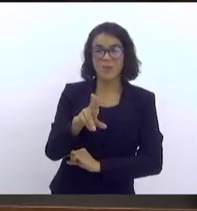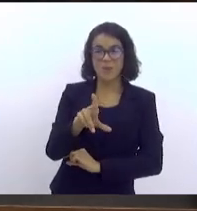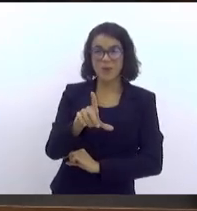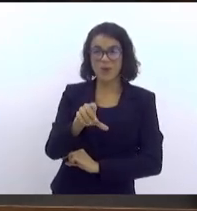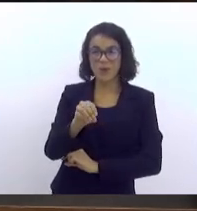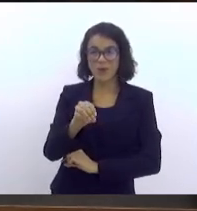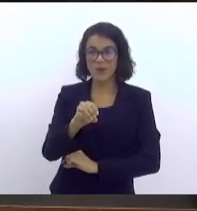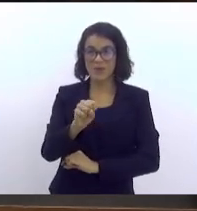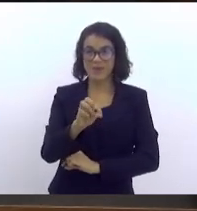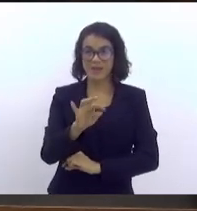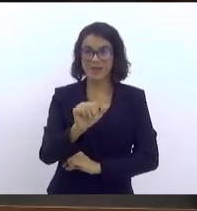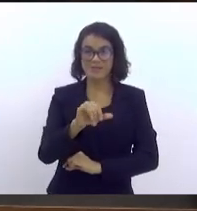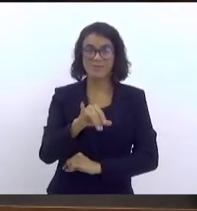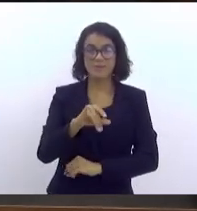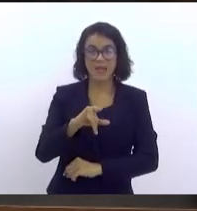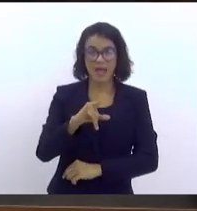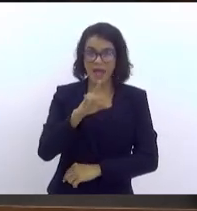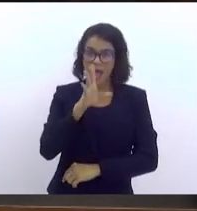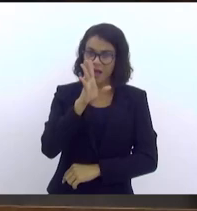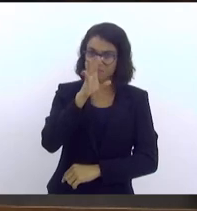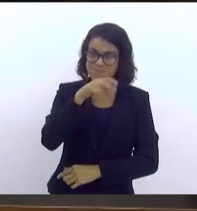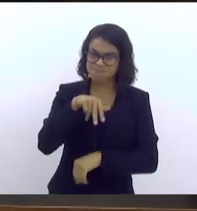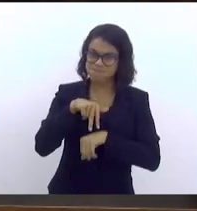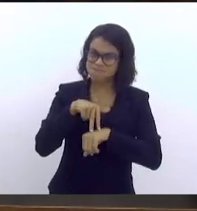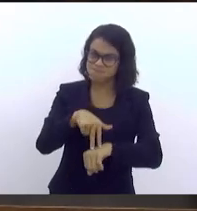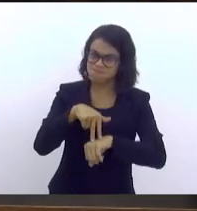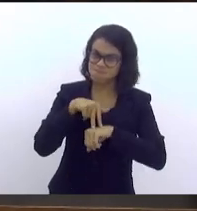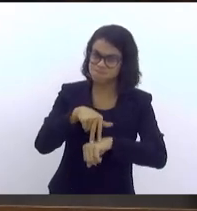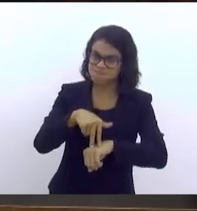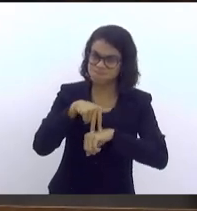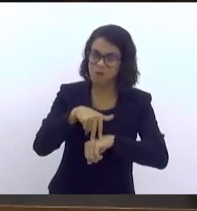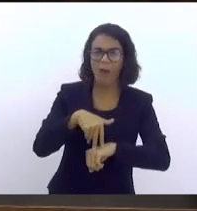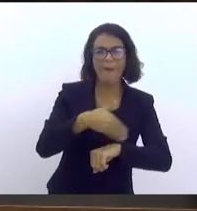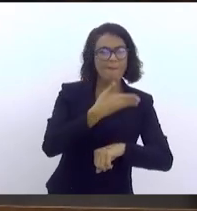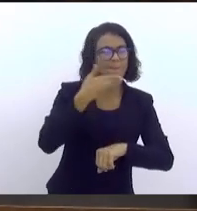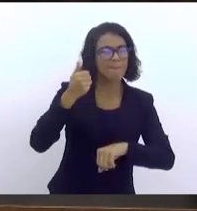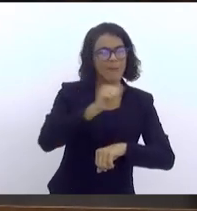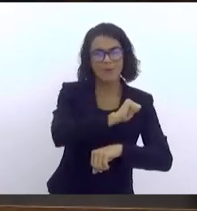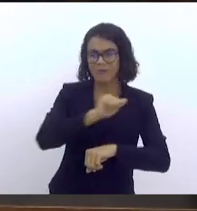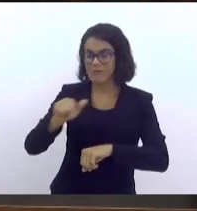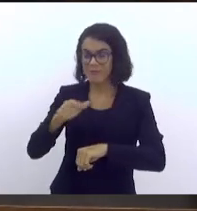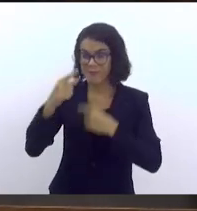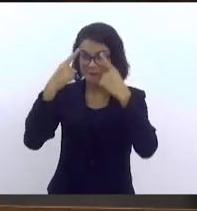a perseverança é mais eficaz do que a violência